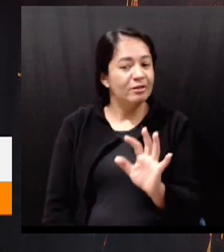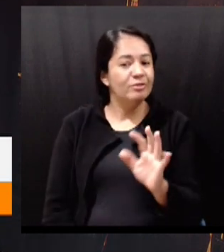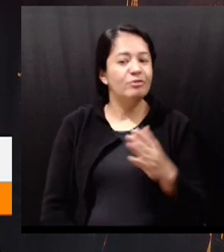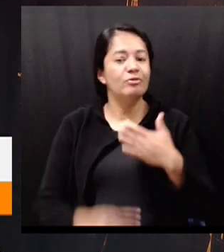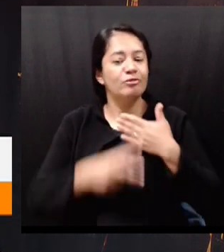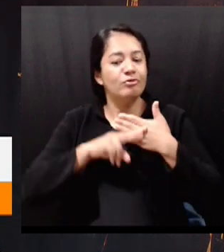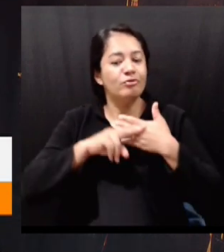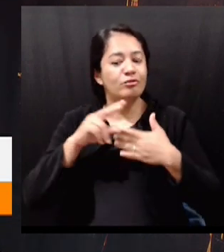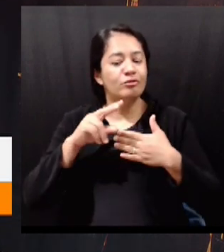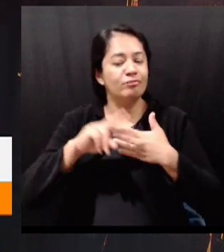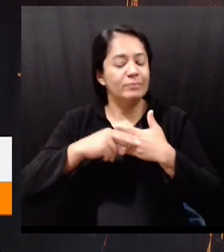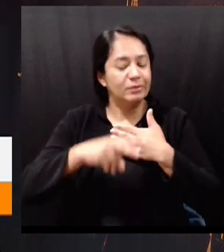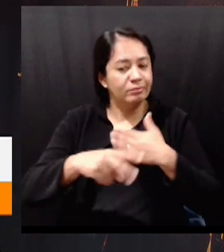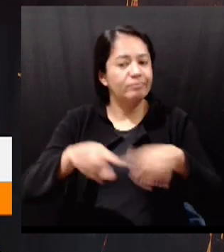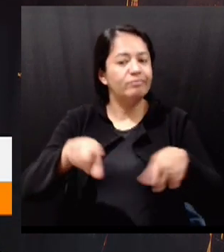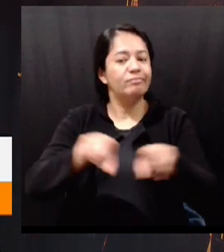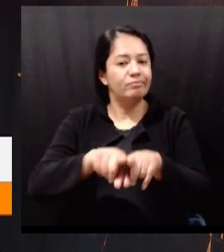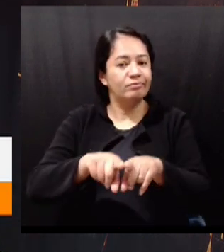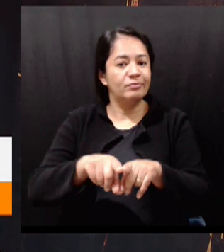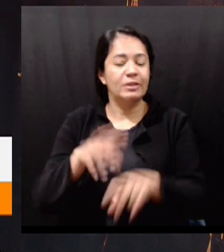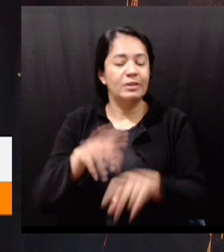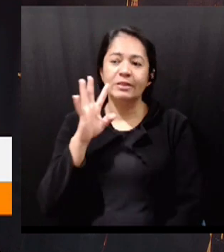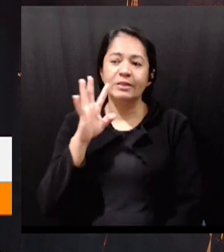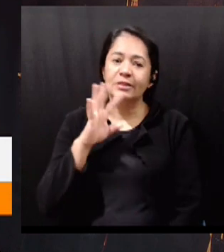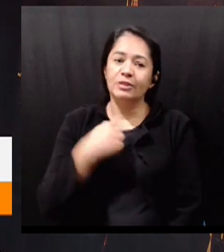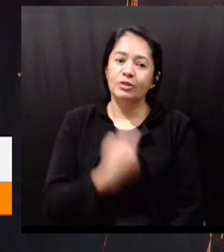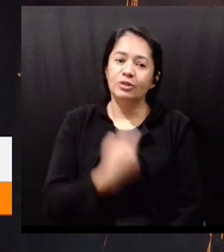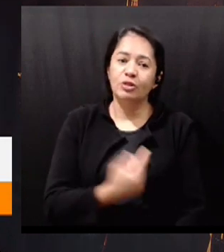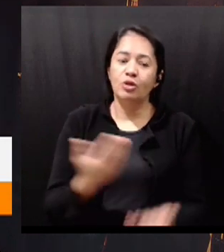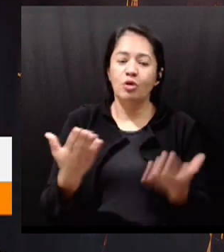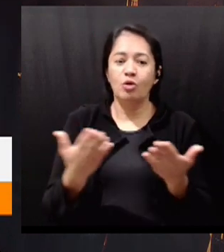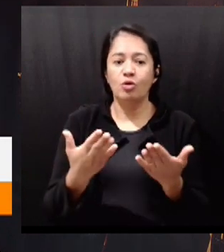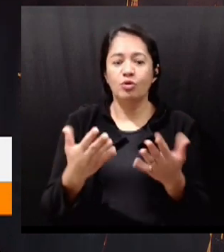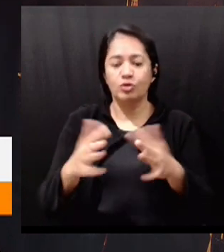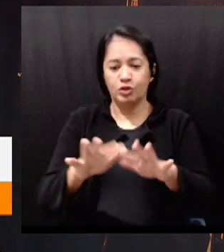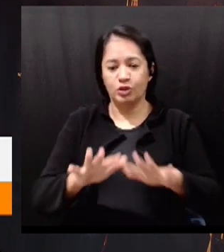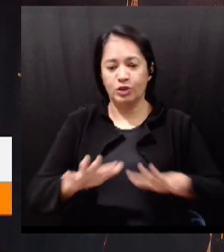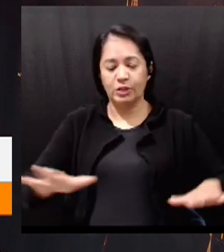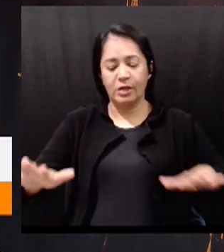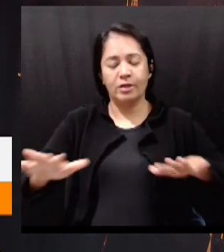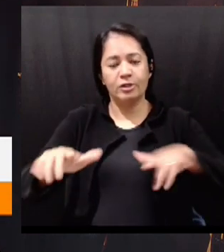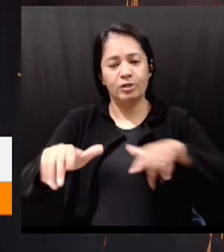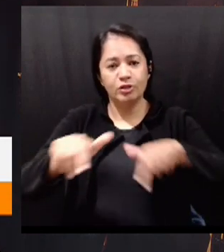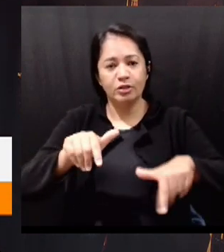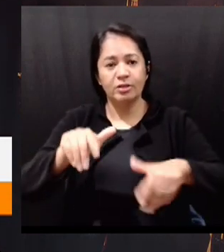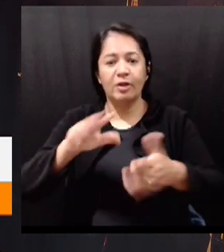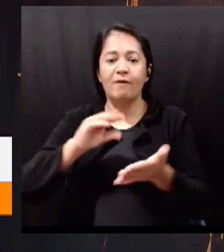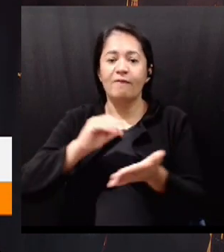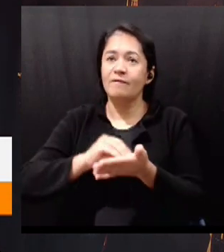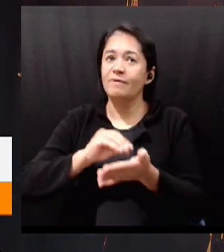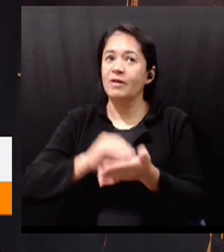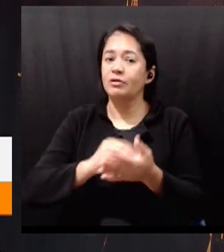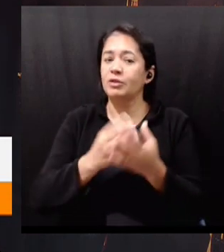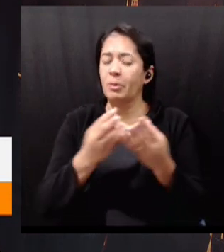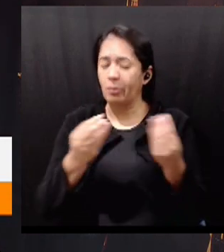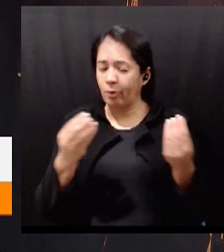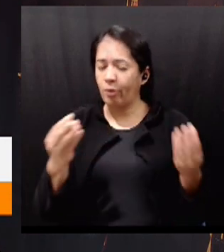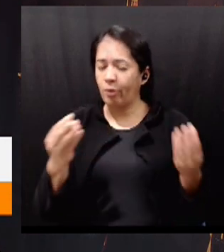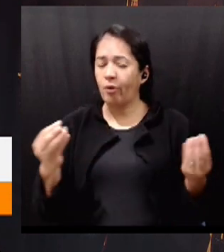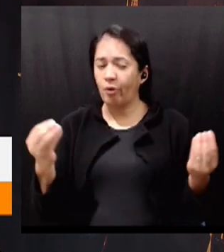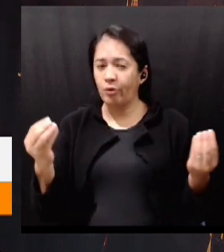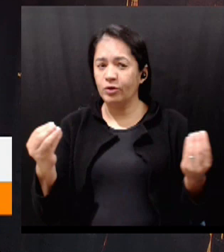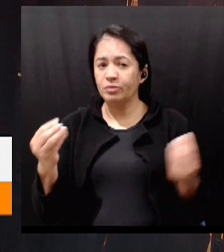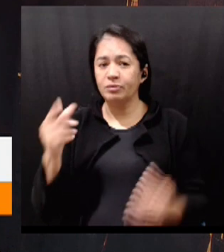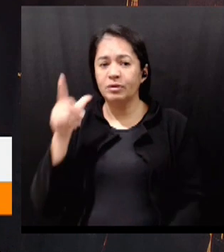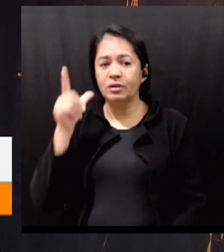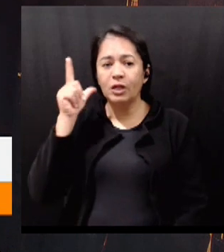sobrecarga. Que legal que nós estamos inseridas no mercado de trabalho, falta muito ainda, né, para atingir, acho que a